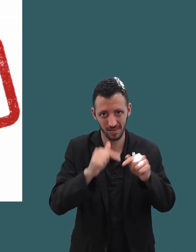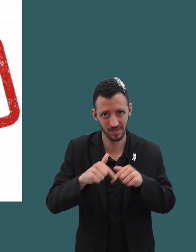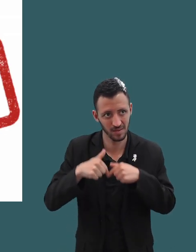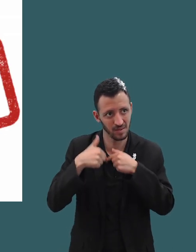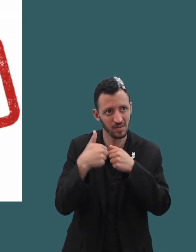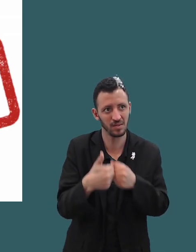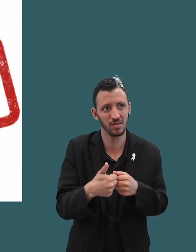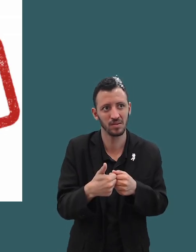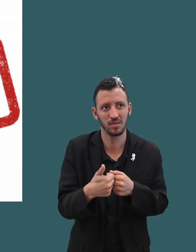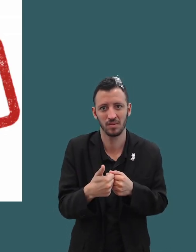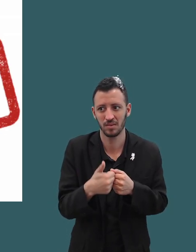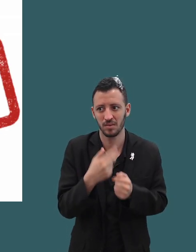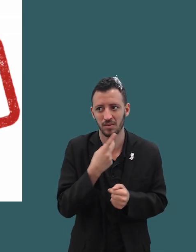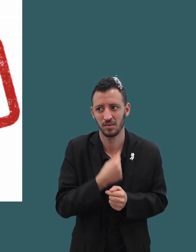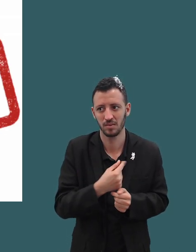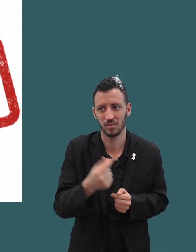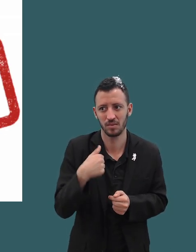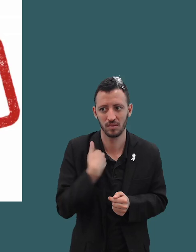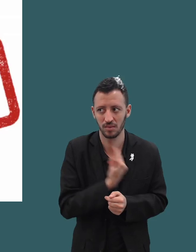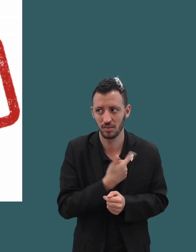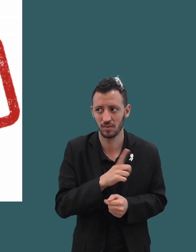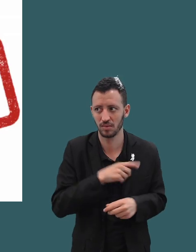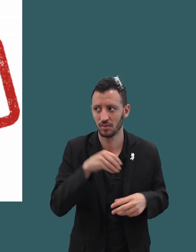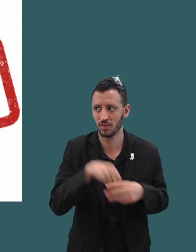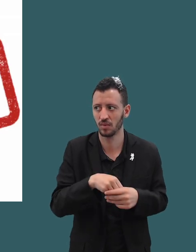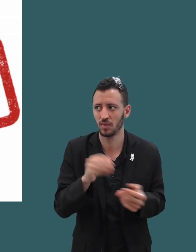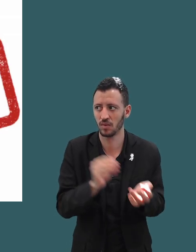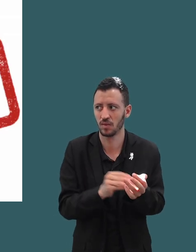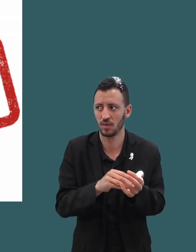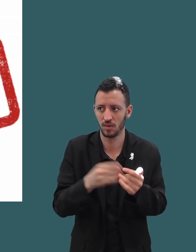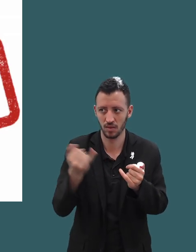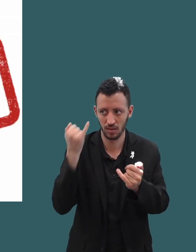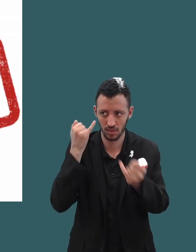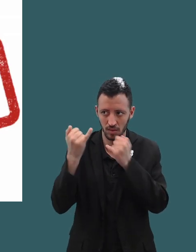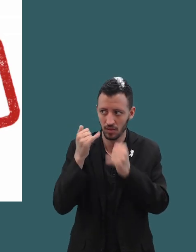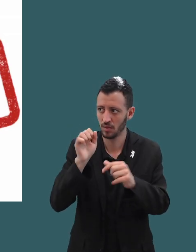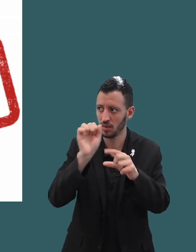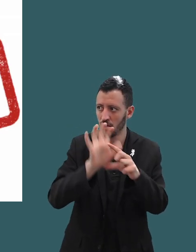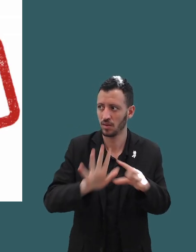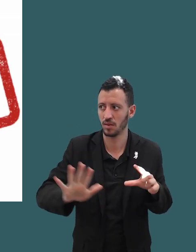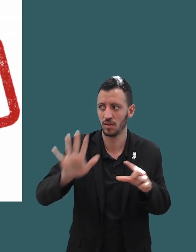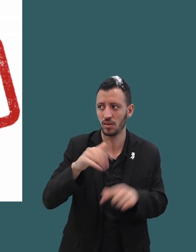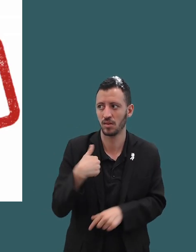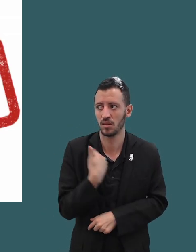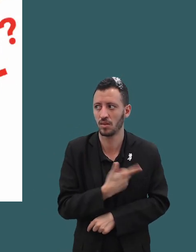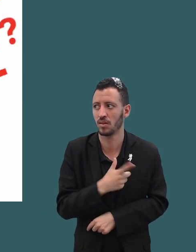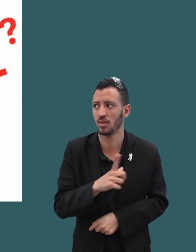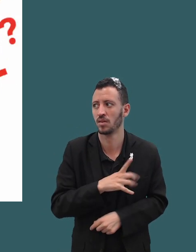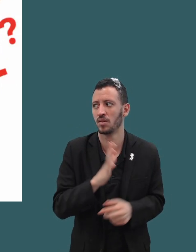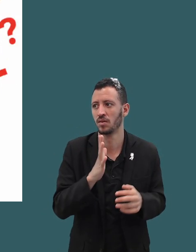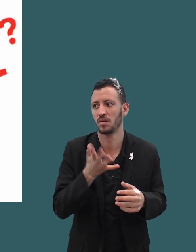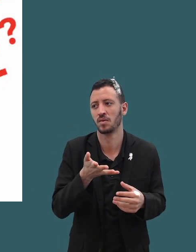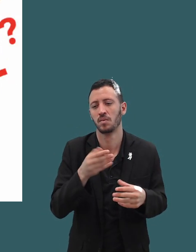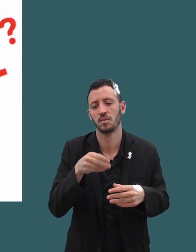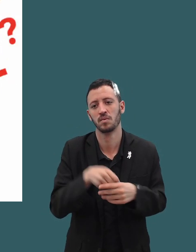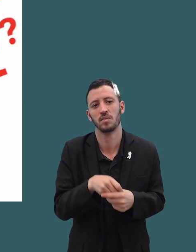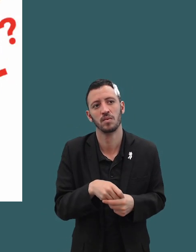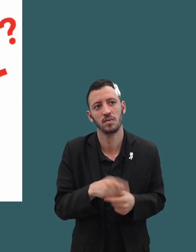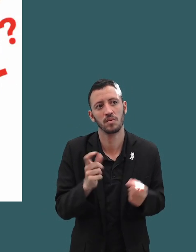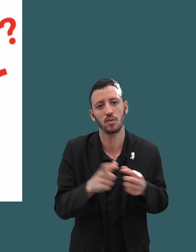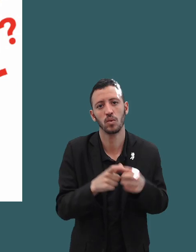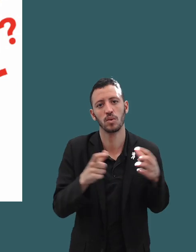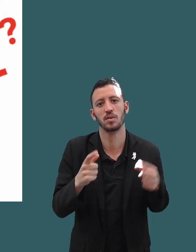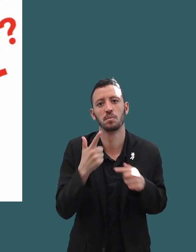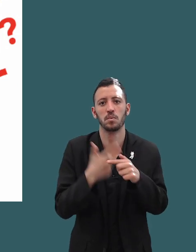ações tão efetivas quanto a gente tem ações da desinformação nas plataformas, porque a plataforma justamente privilegia isso. O